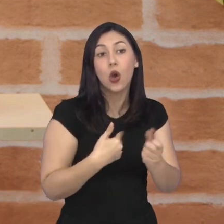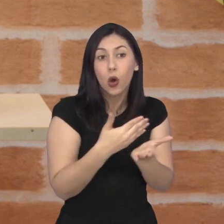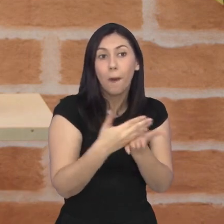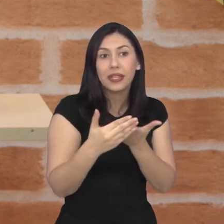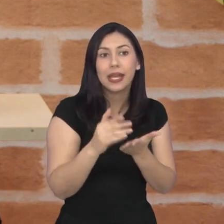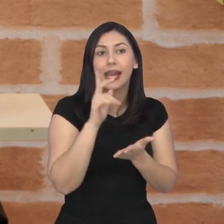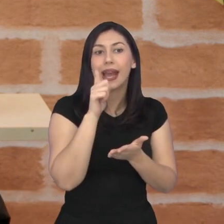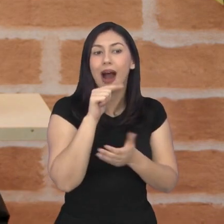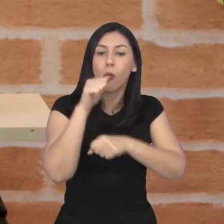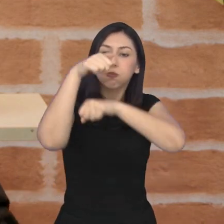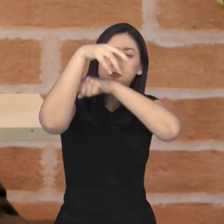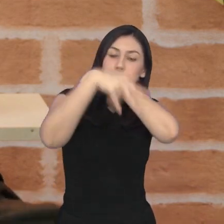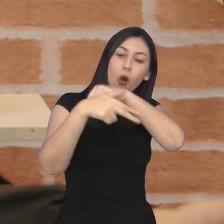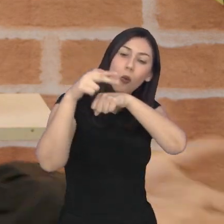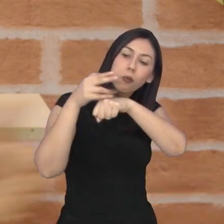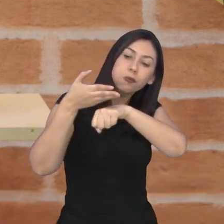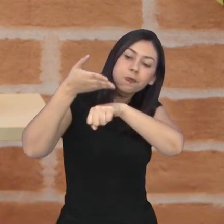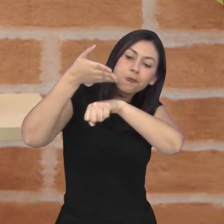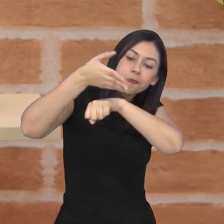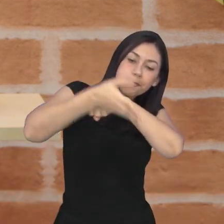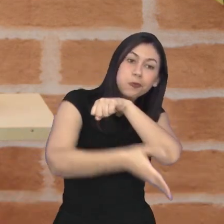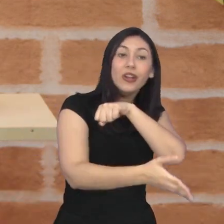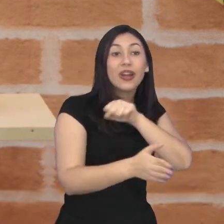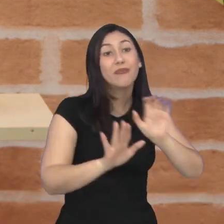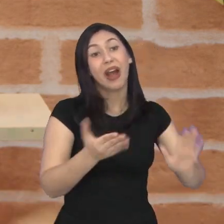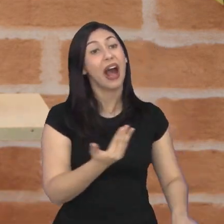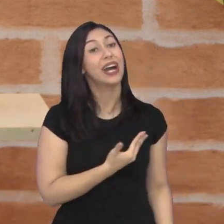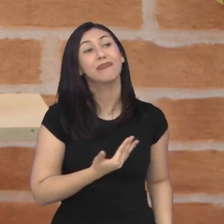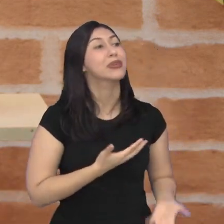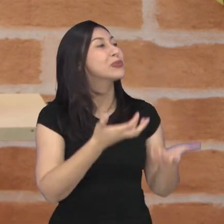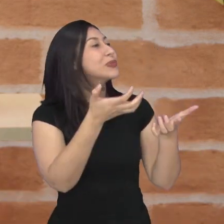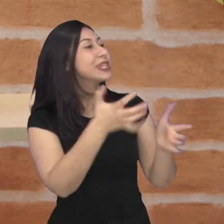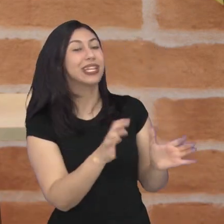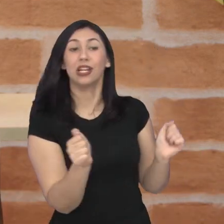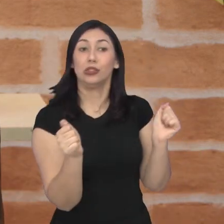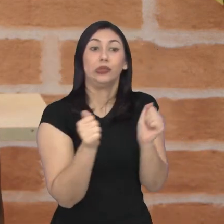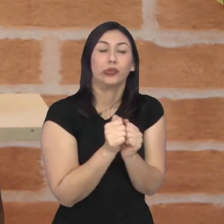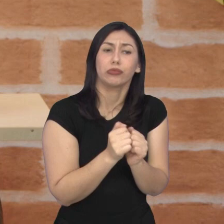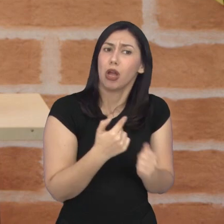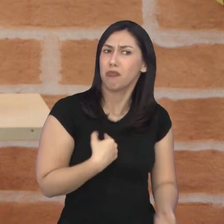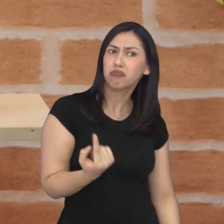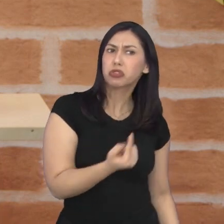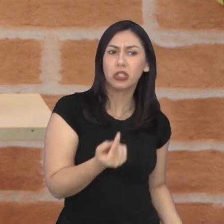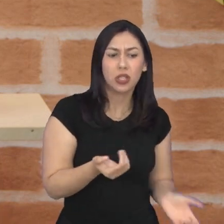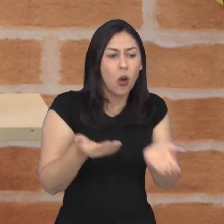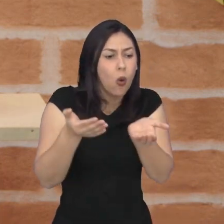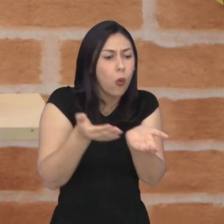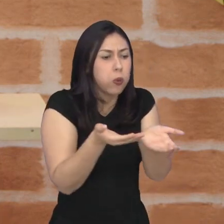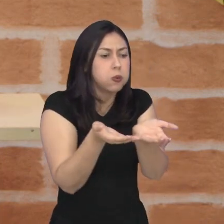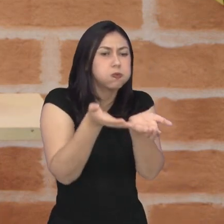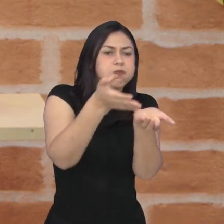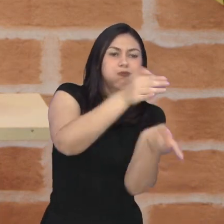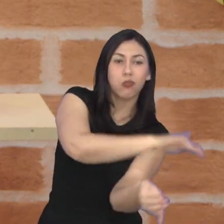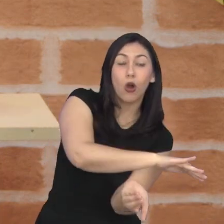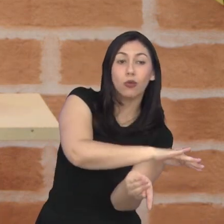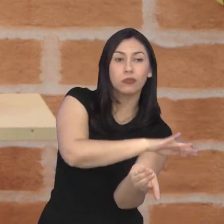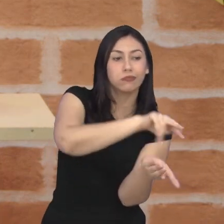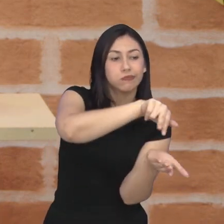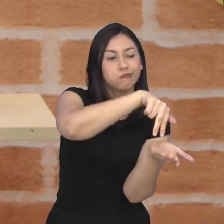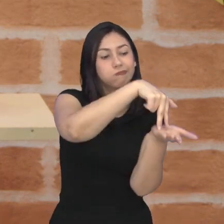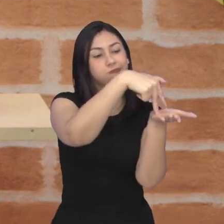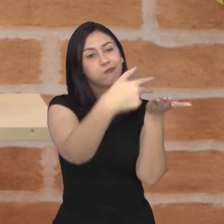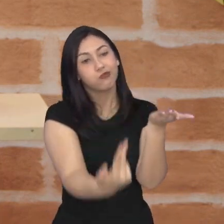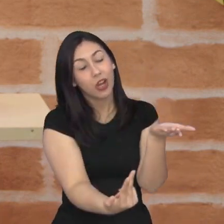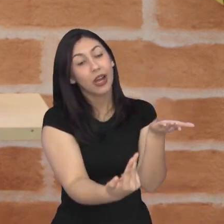bote. Sim. Aí meus amigos não queriam ir comigo, eu comecei sozinho no bote. Aí o bote vira, né? Então você cai do bote.